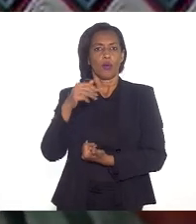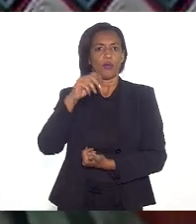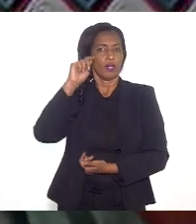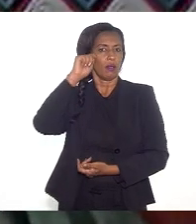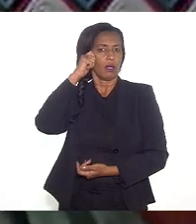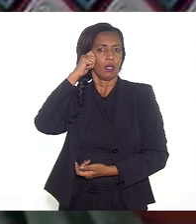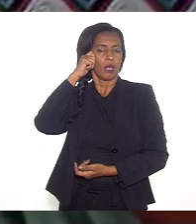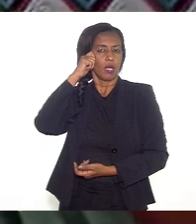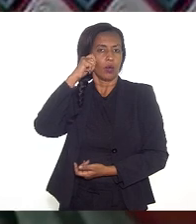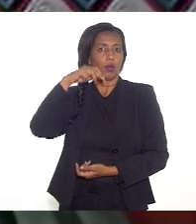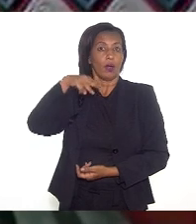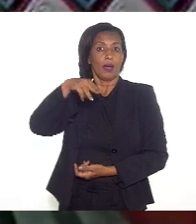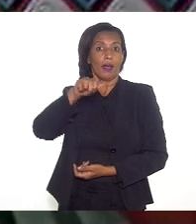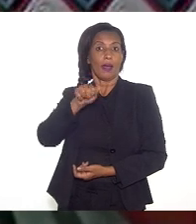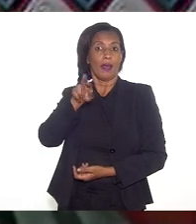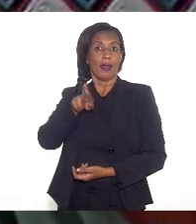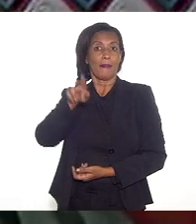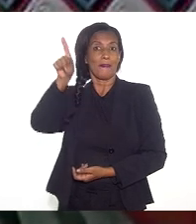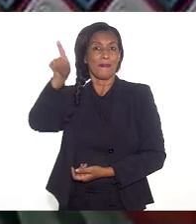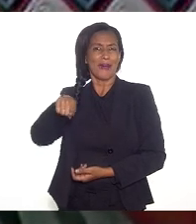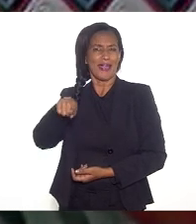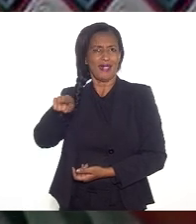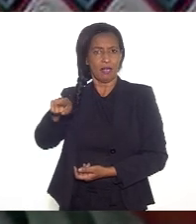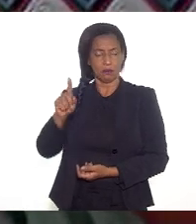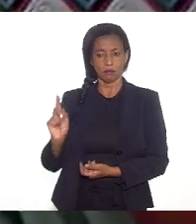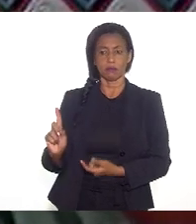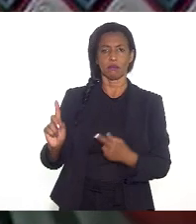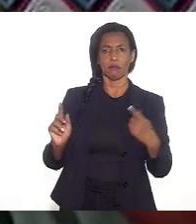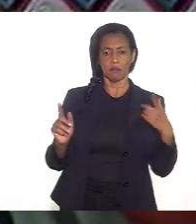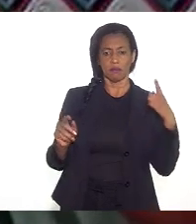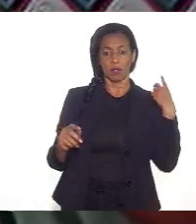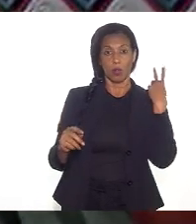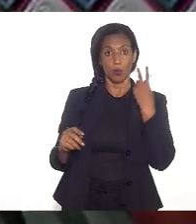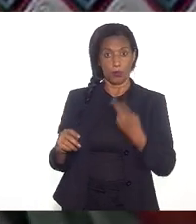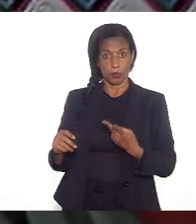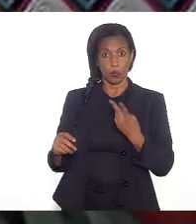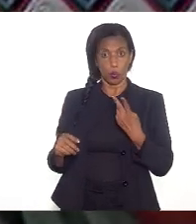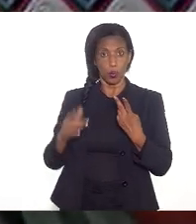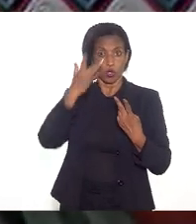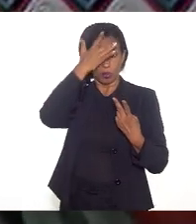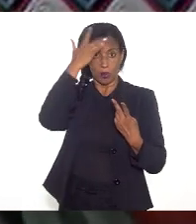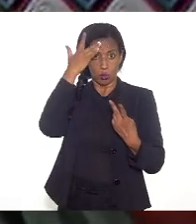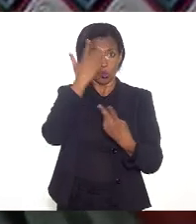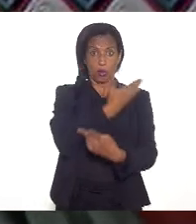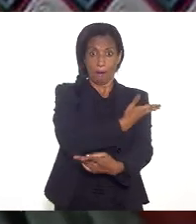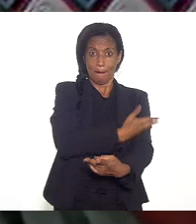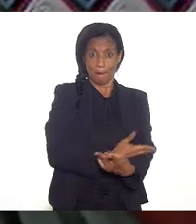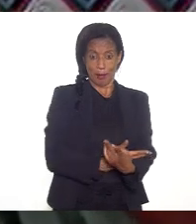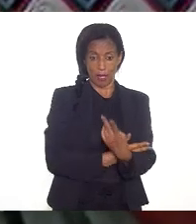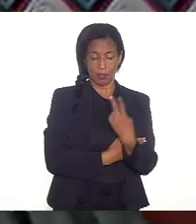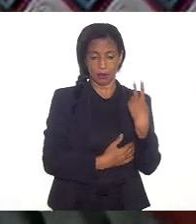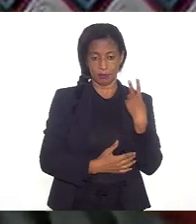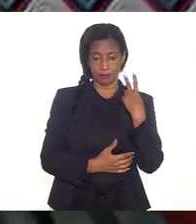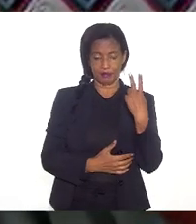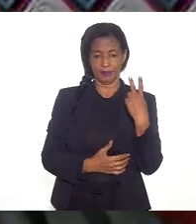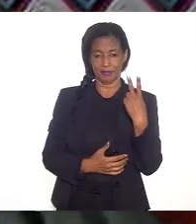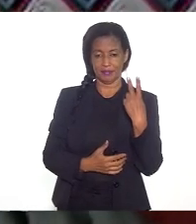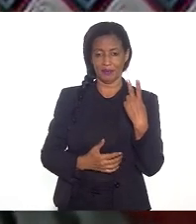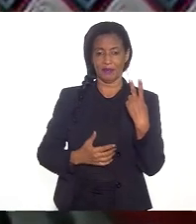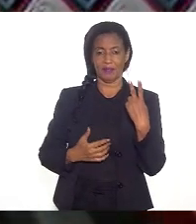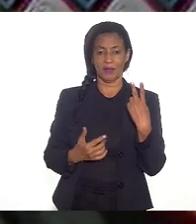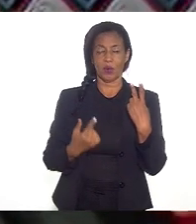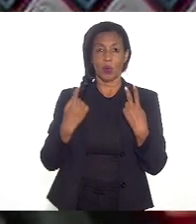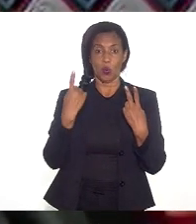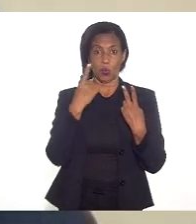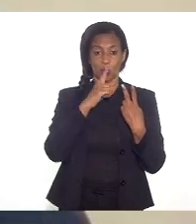foi interpelado de forma abusiva por dois jovens brancos do Leblon, um dono, inclusive,